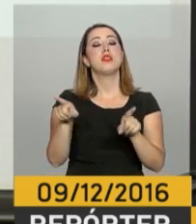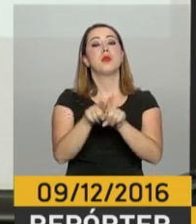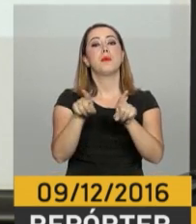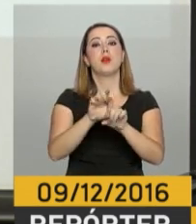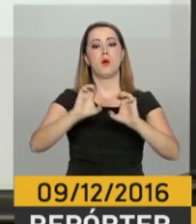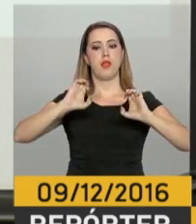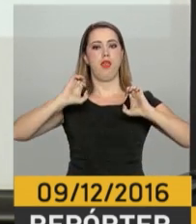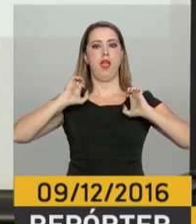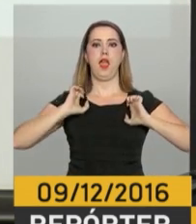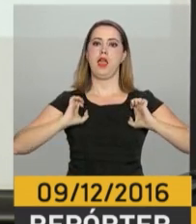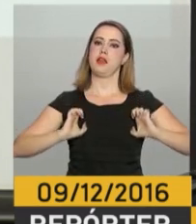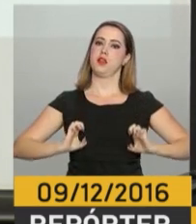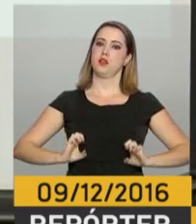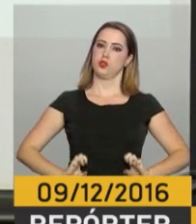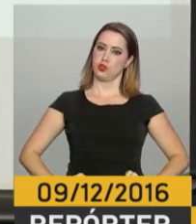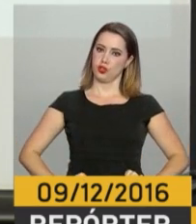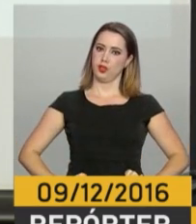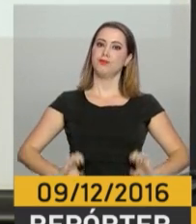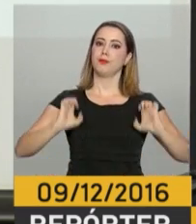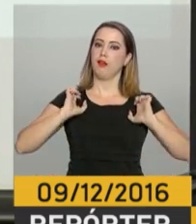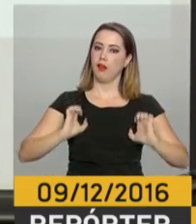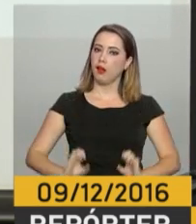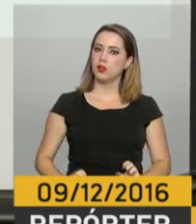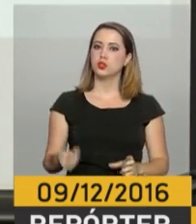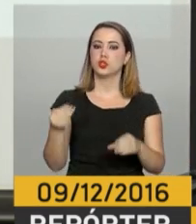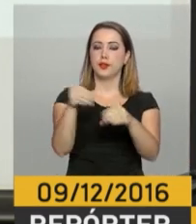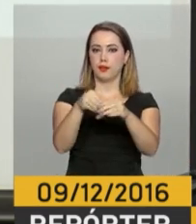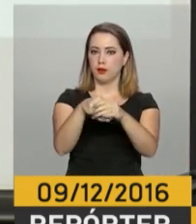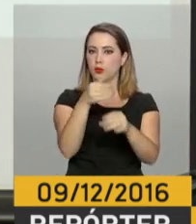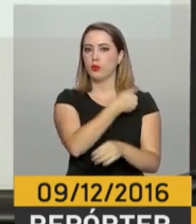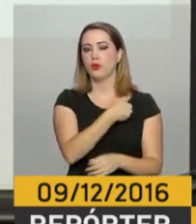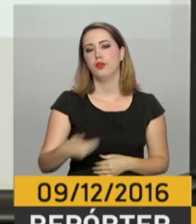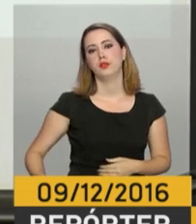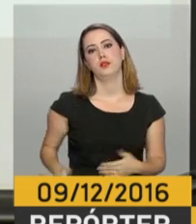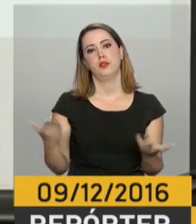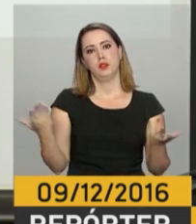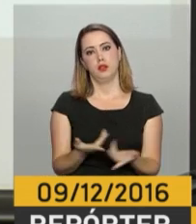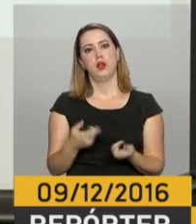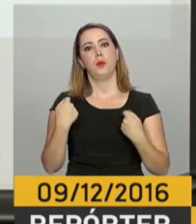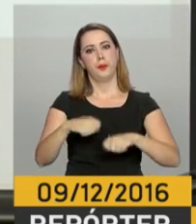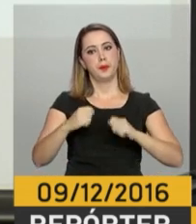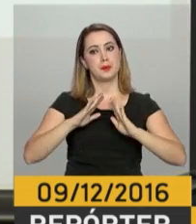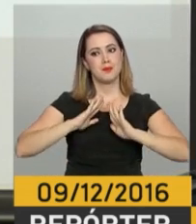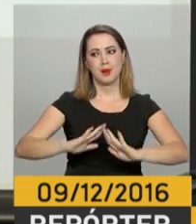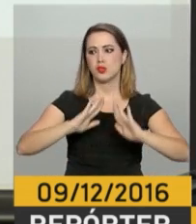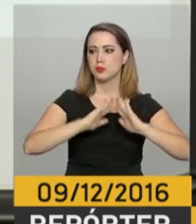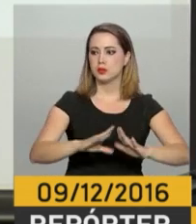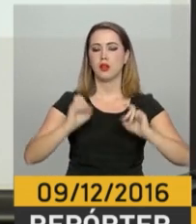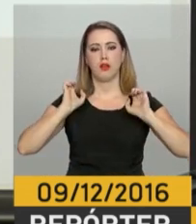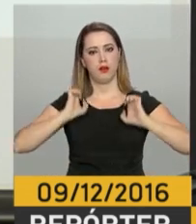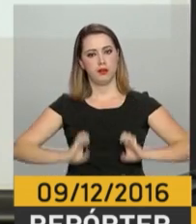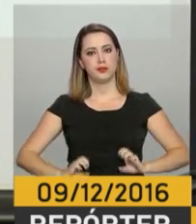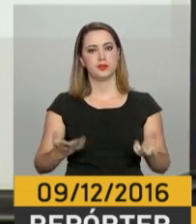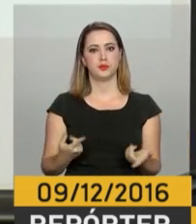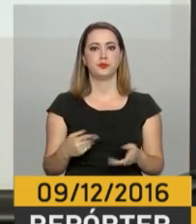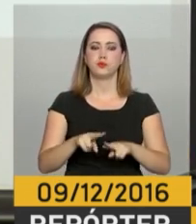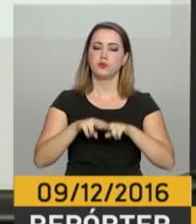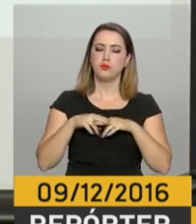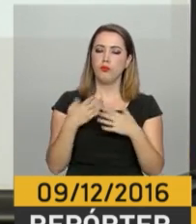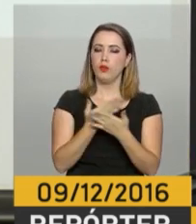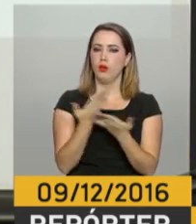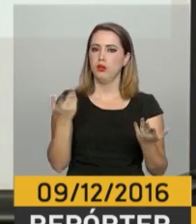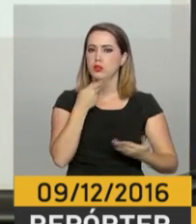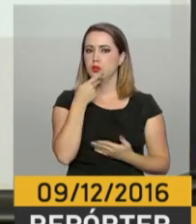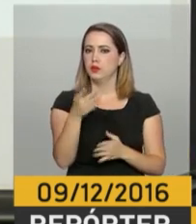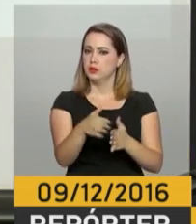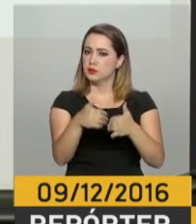história, os fatos, foram levando a um ponto em que há esta exigência. E por isto que eu estou tomando a